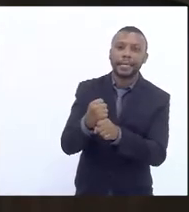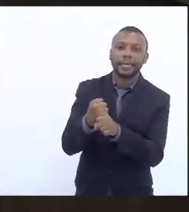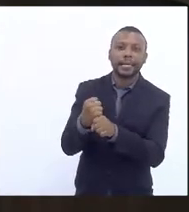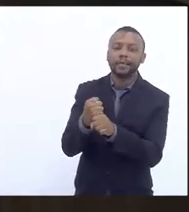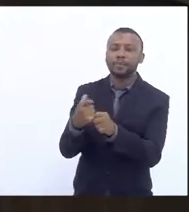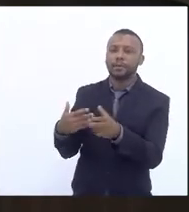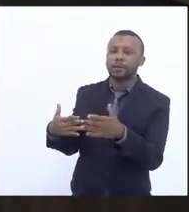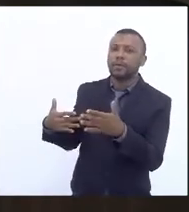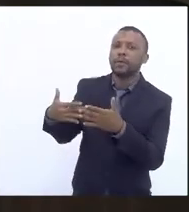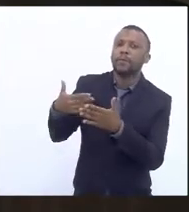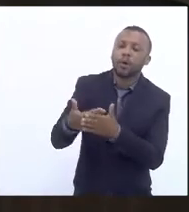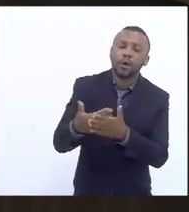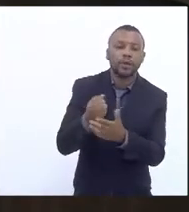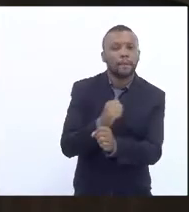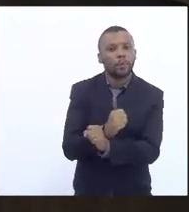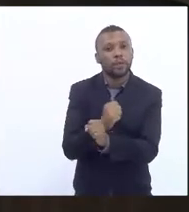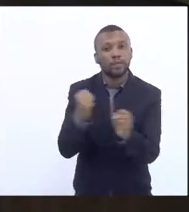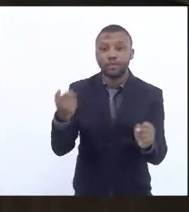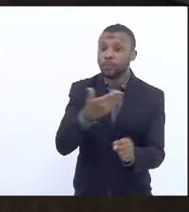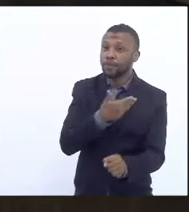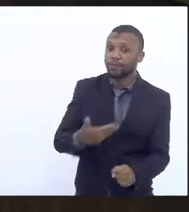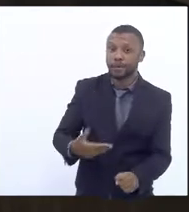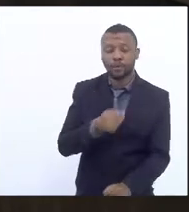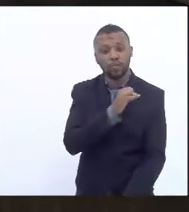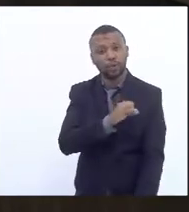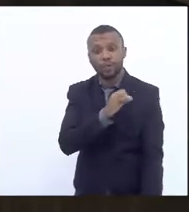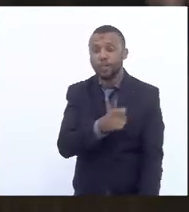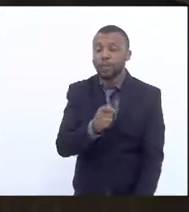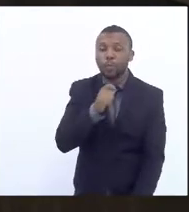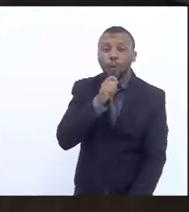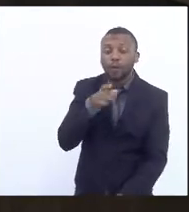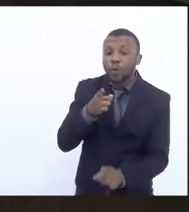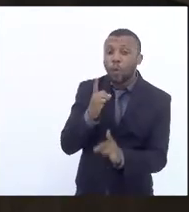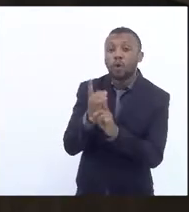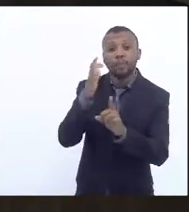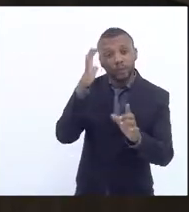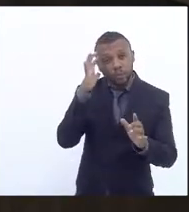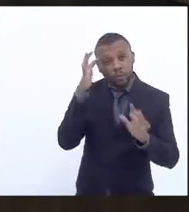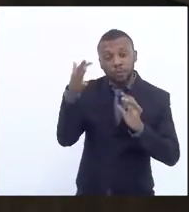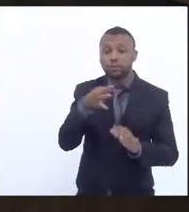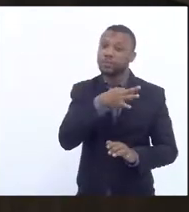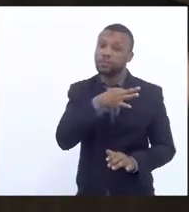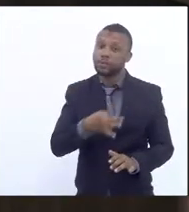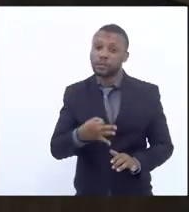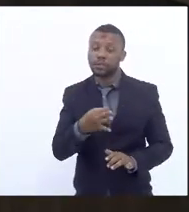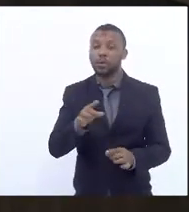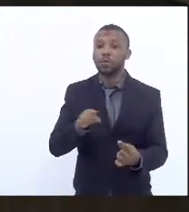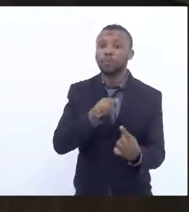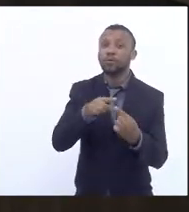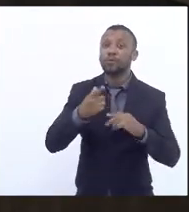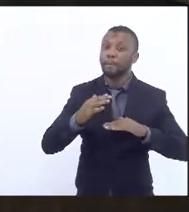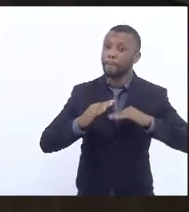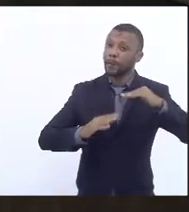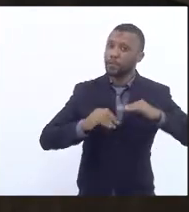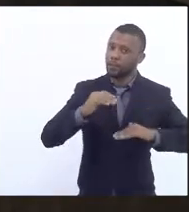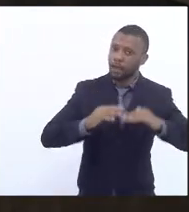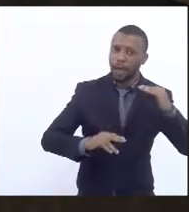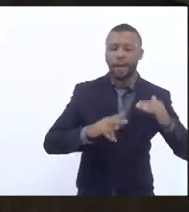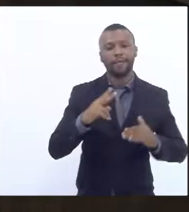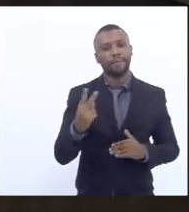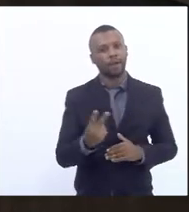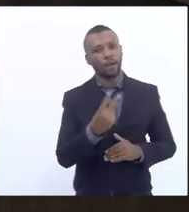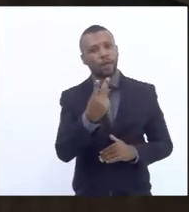Década depois, não é possível que o Estado não encontre uma solução digna de profissionalização, de valorização e